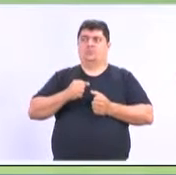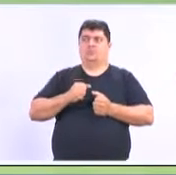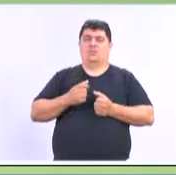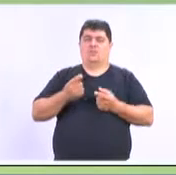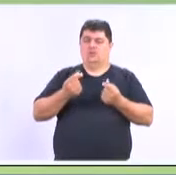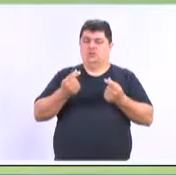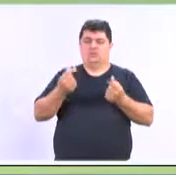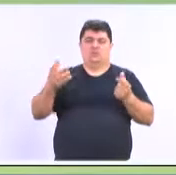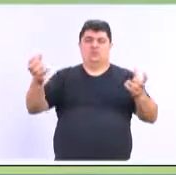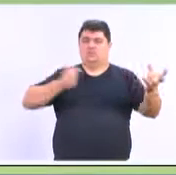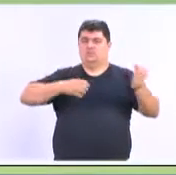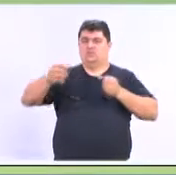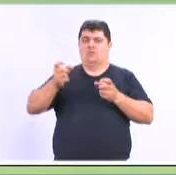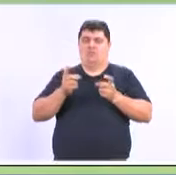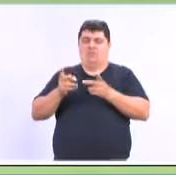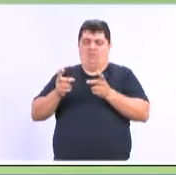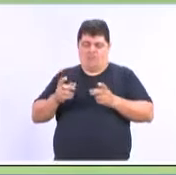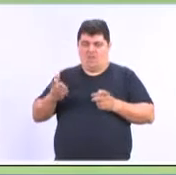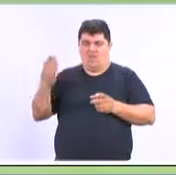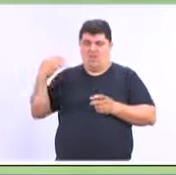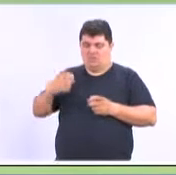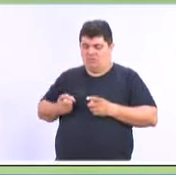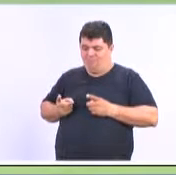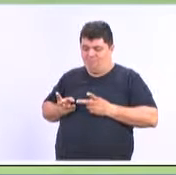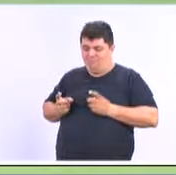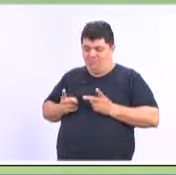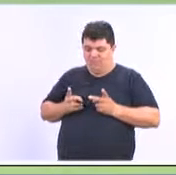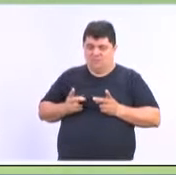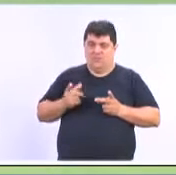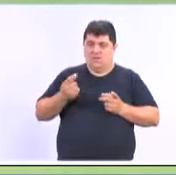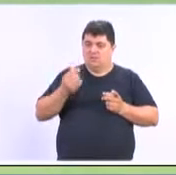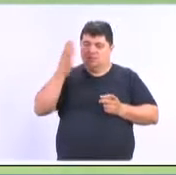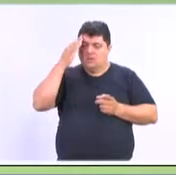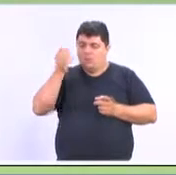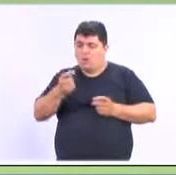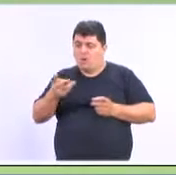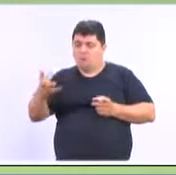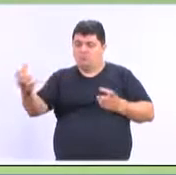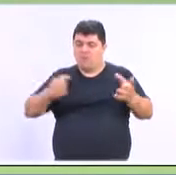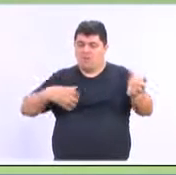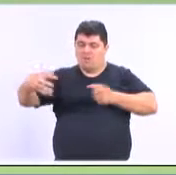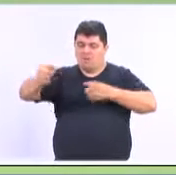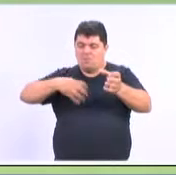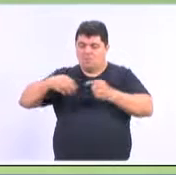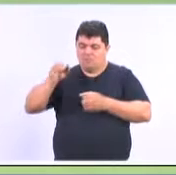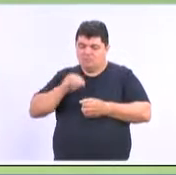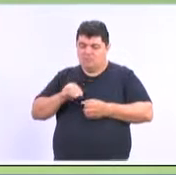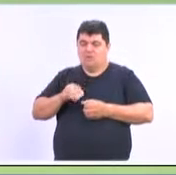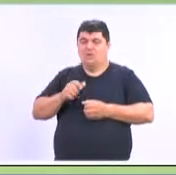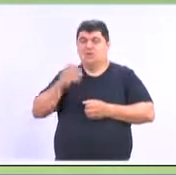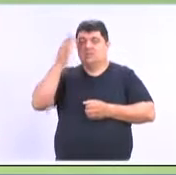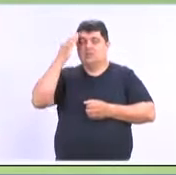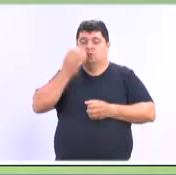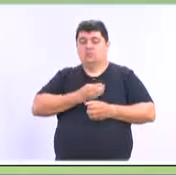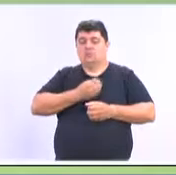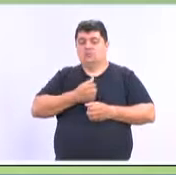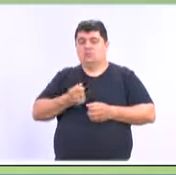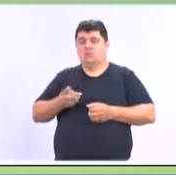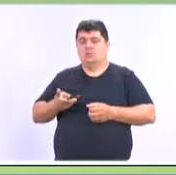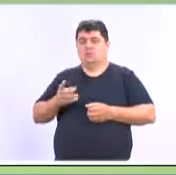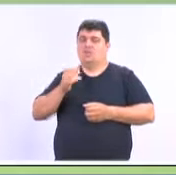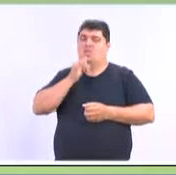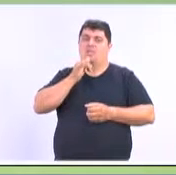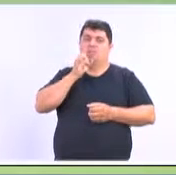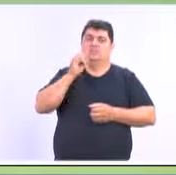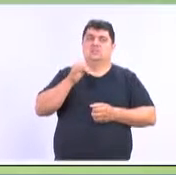tudo que eu vendi na atividade operacional da empresa. Se a empresa minha é uma empresa de comércio de veículos,